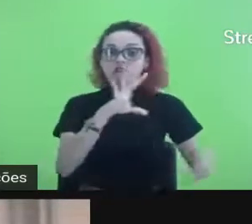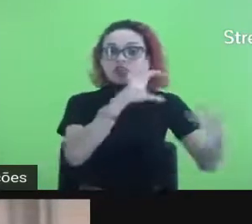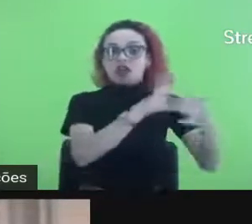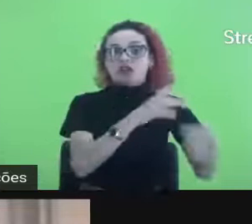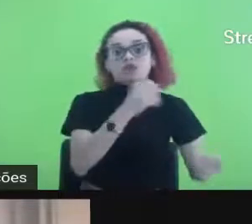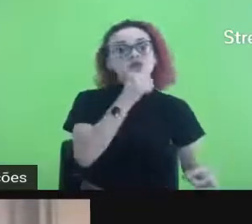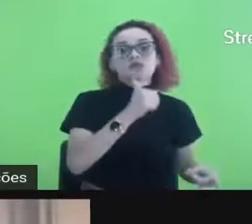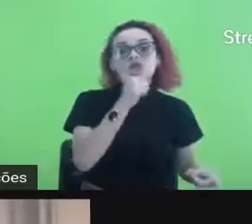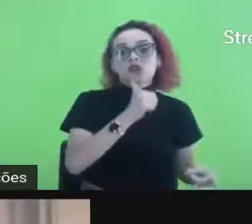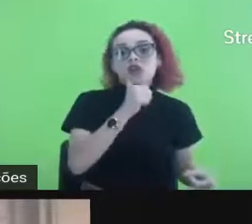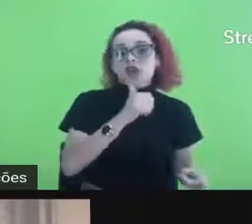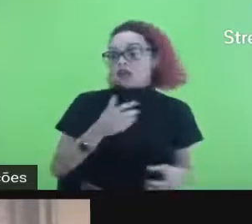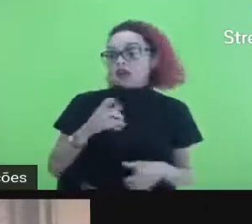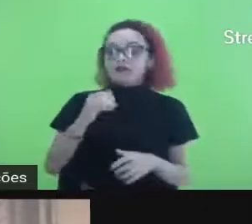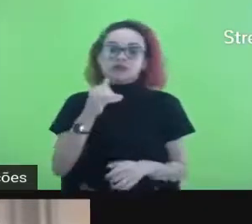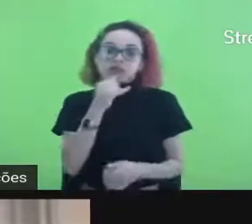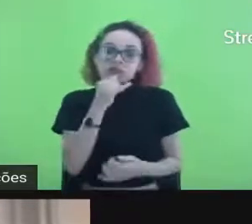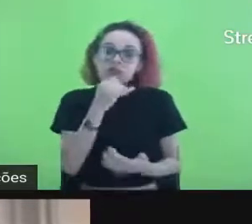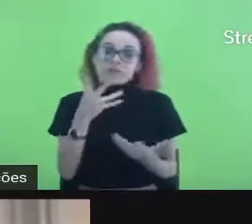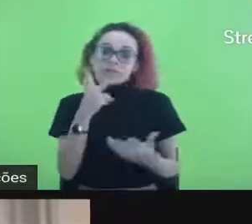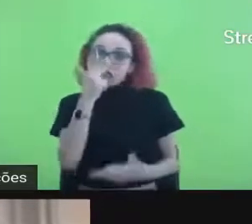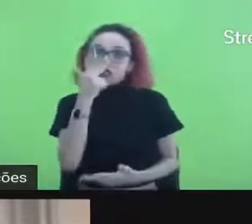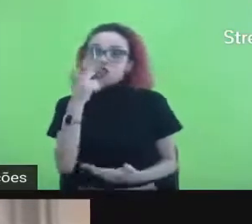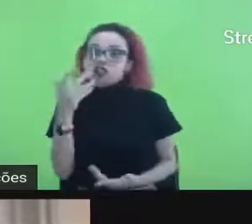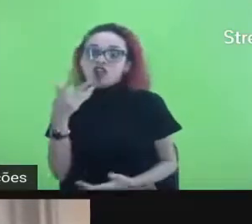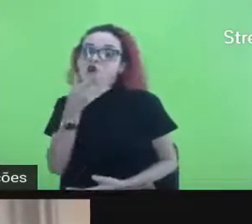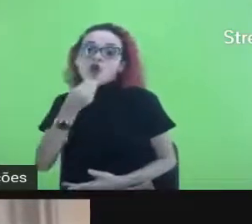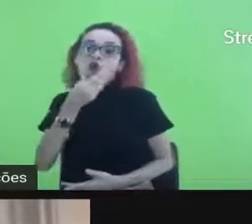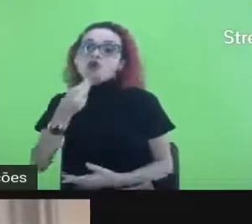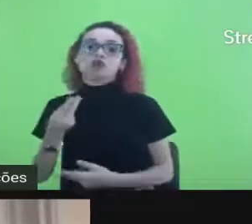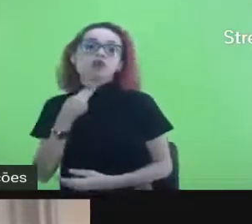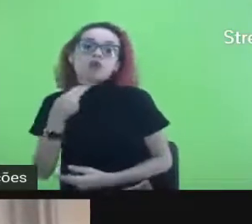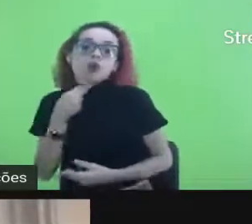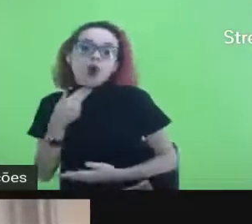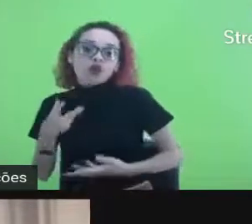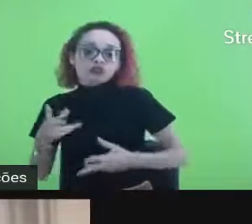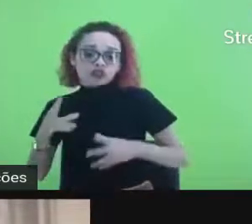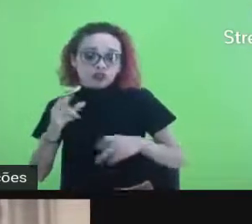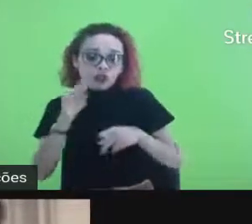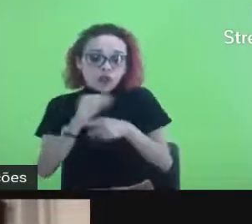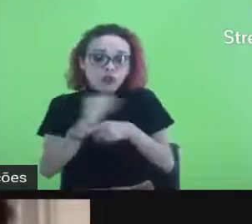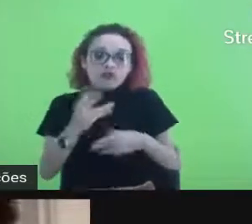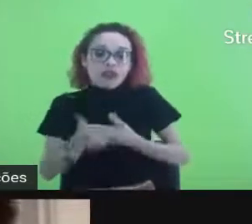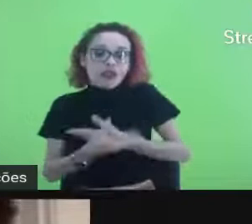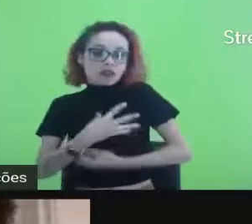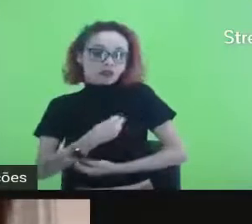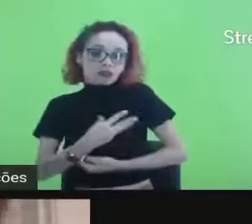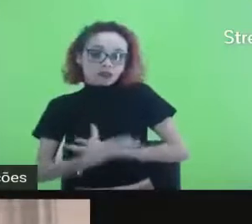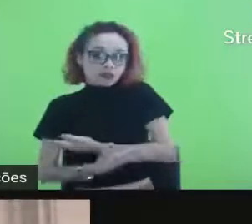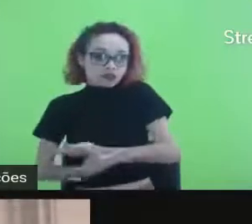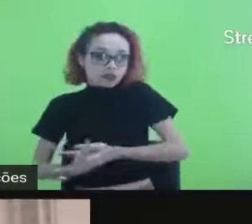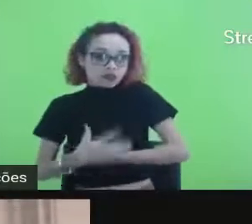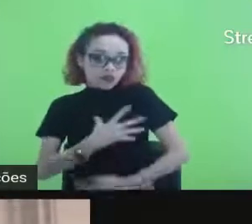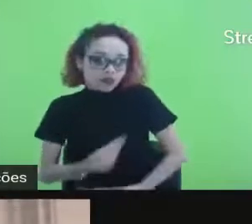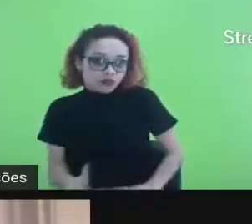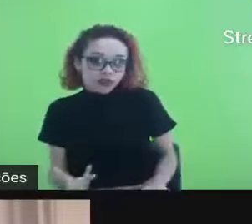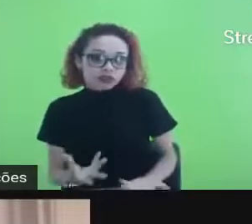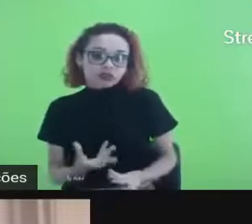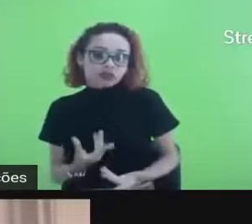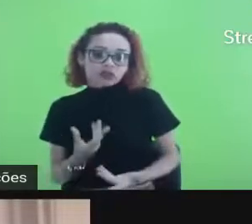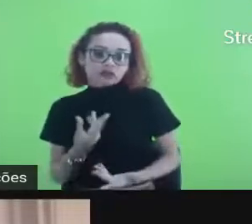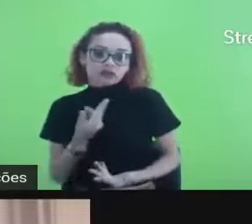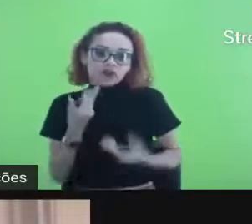feminino. O homem não pode ter essa atitude, né, majestosa de trocar a fralda do próprio filho,